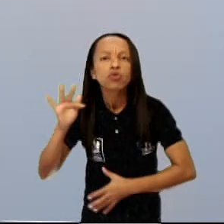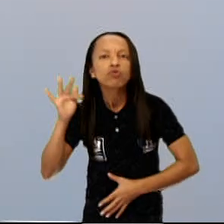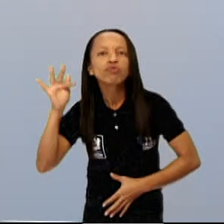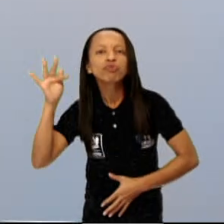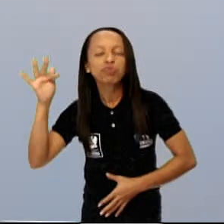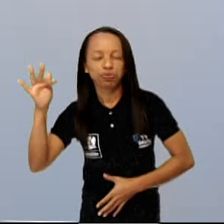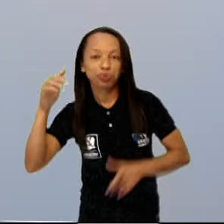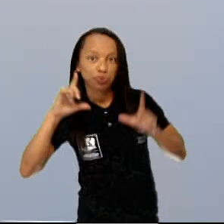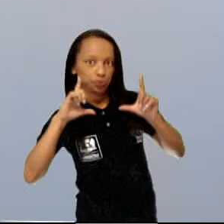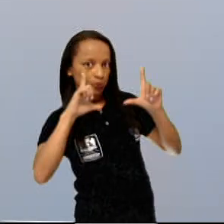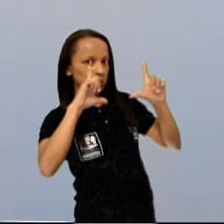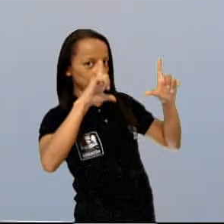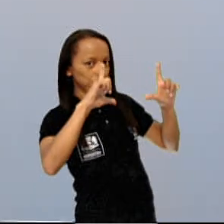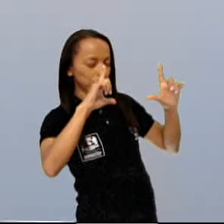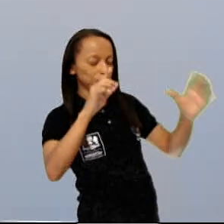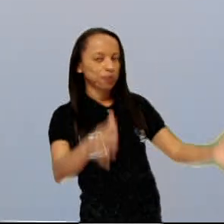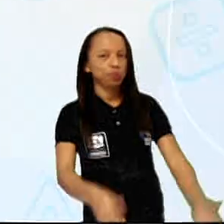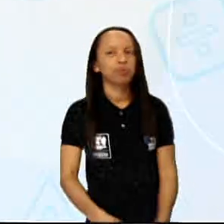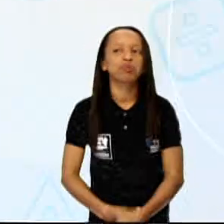slide.